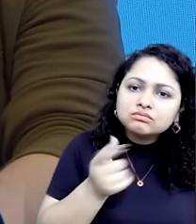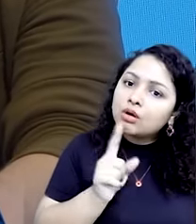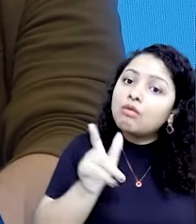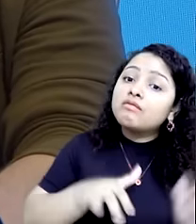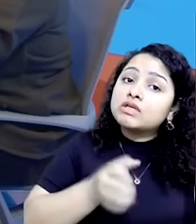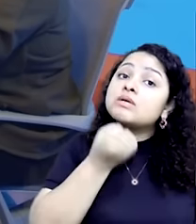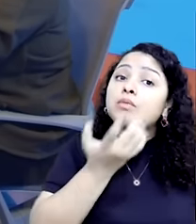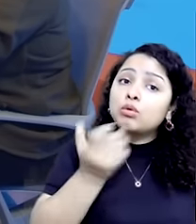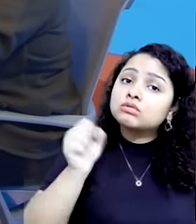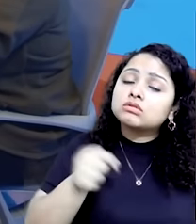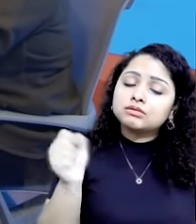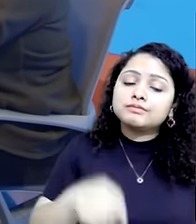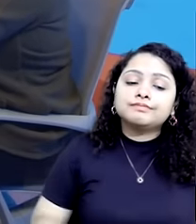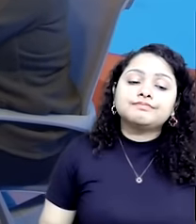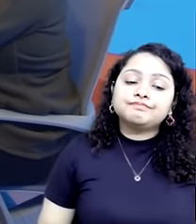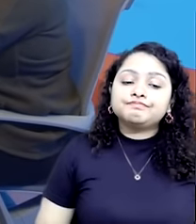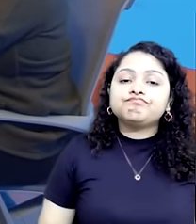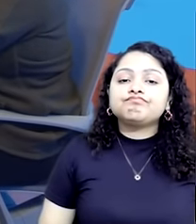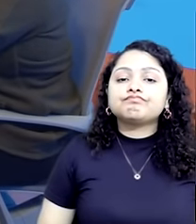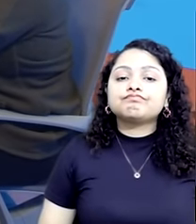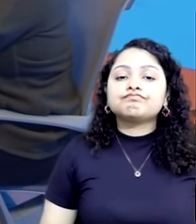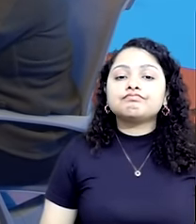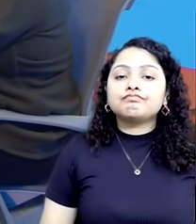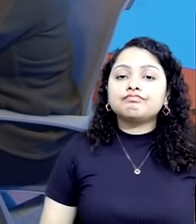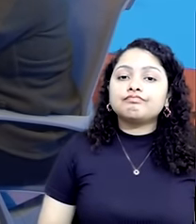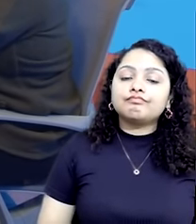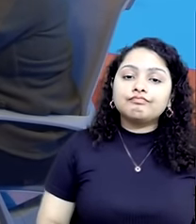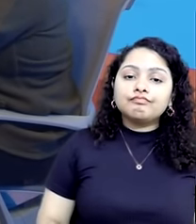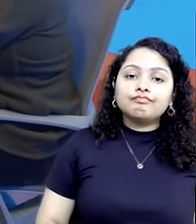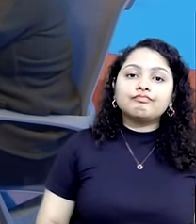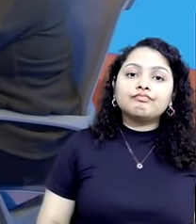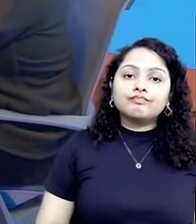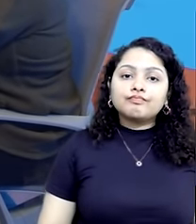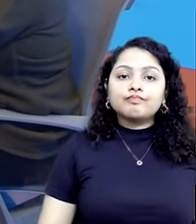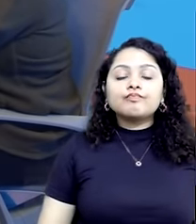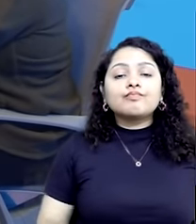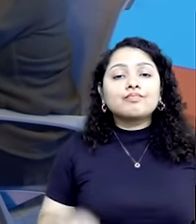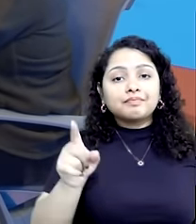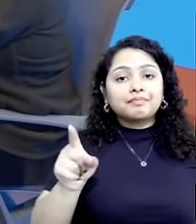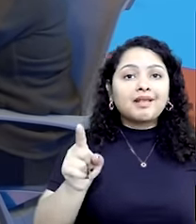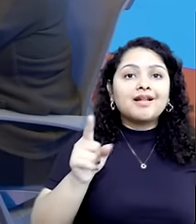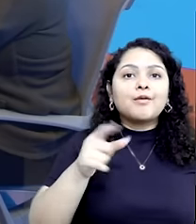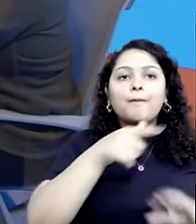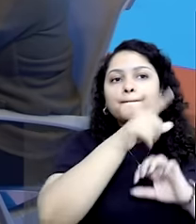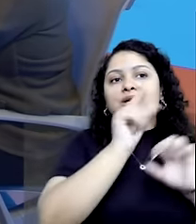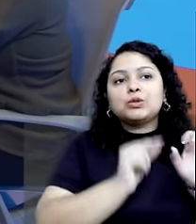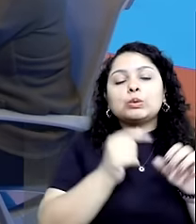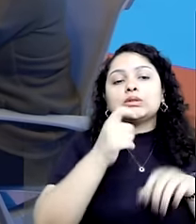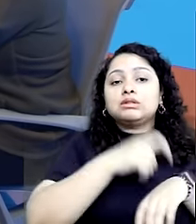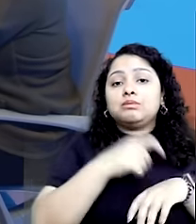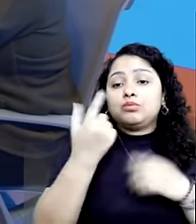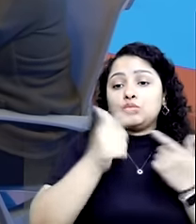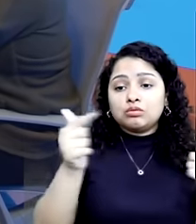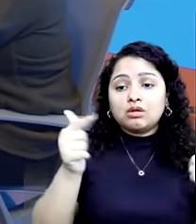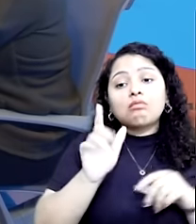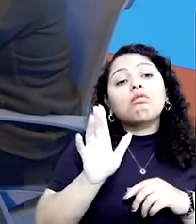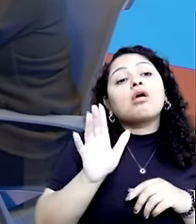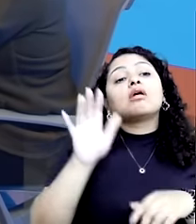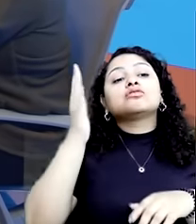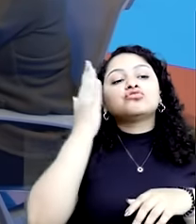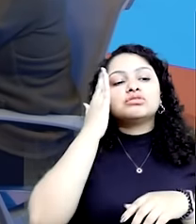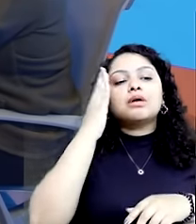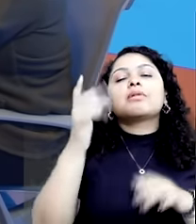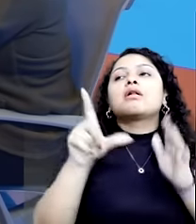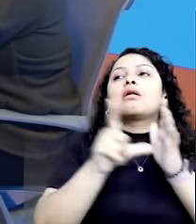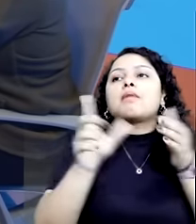chance perfeito e é muito comum a gente escutar do lado de cá que o empreendedor não tem tempo e a gente sabe o empreendedor tem que abrir a